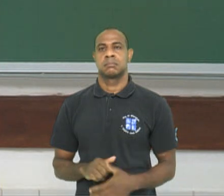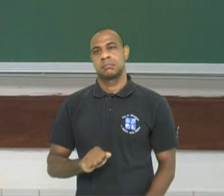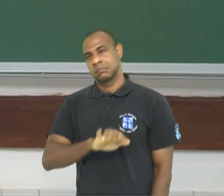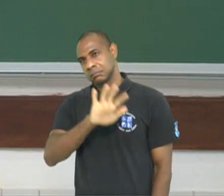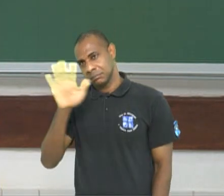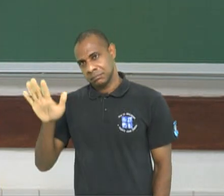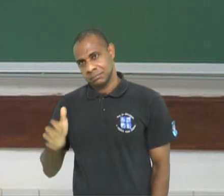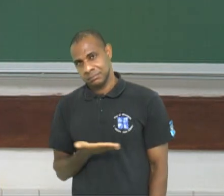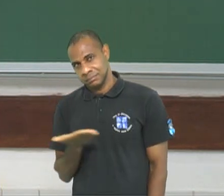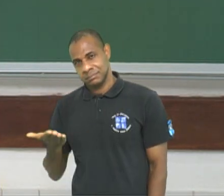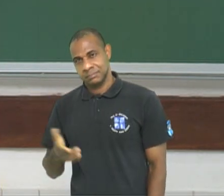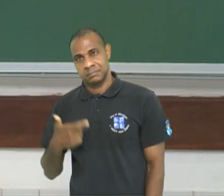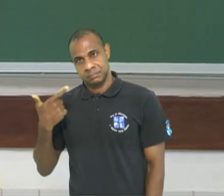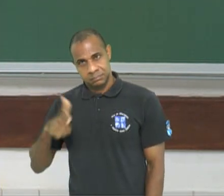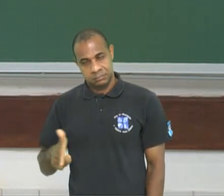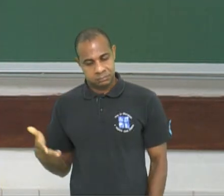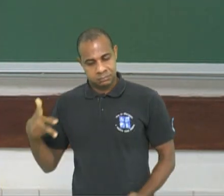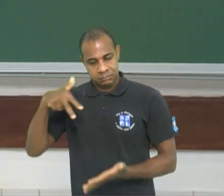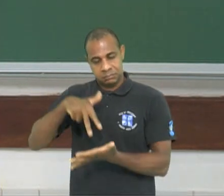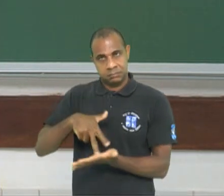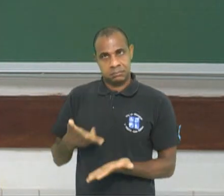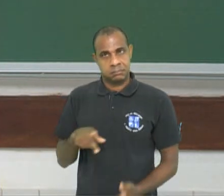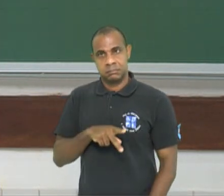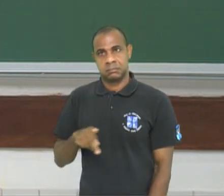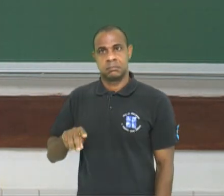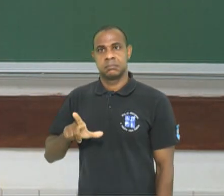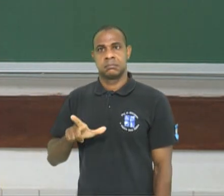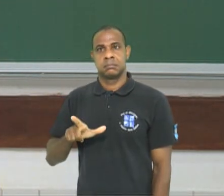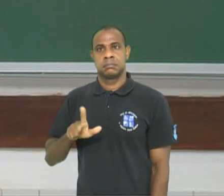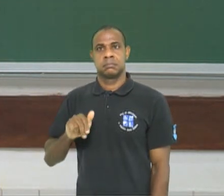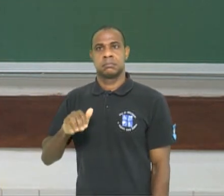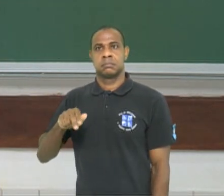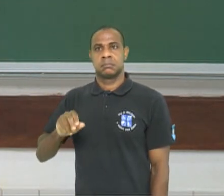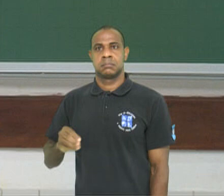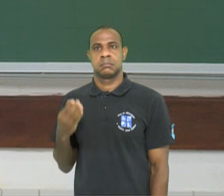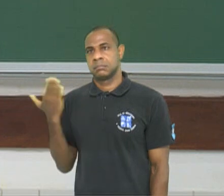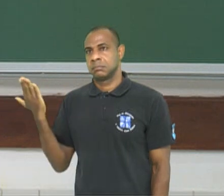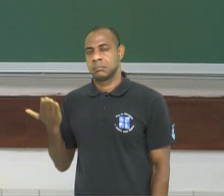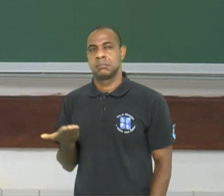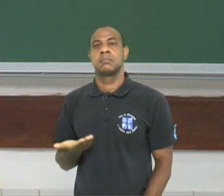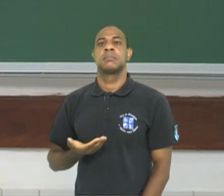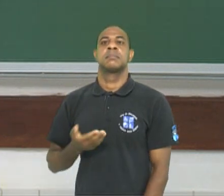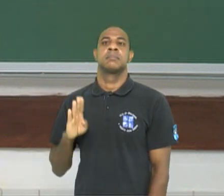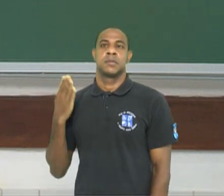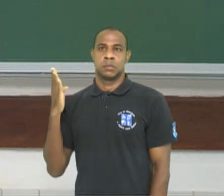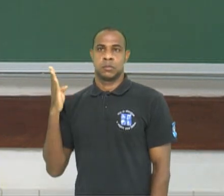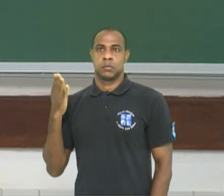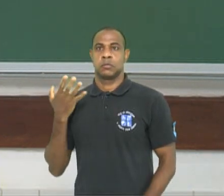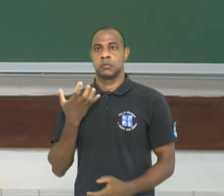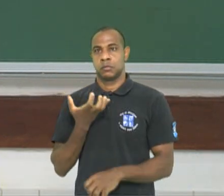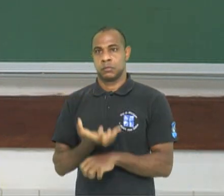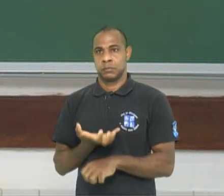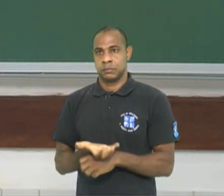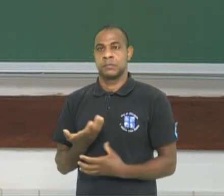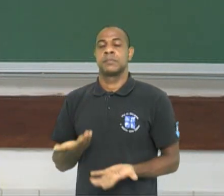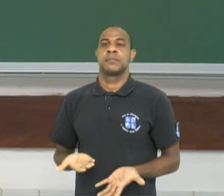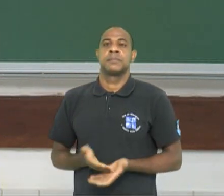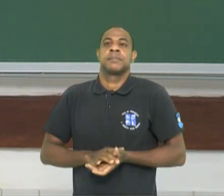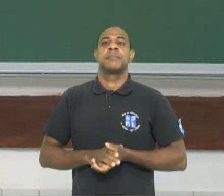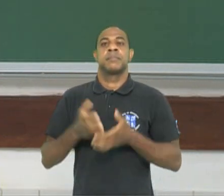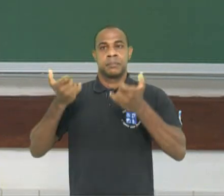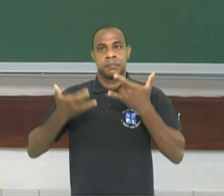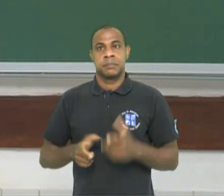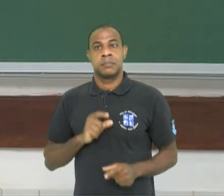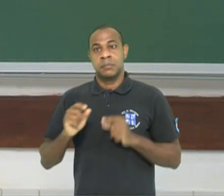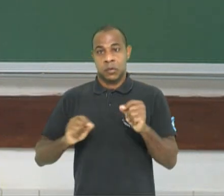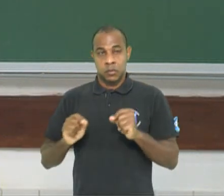Olá pessoal, mais uma vez com vocês aqui, professor Luciano, primeira série de Biologia, né? E hoje eu vou trazer para vocês o tema doenças do